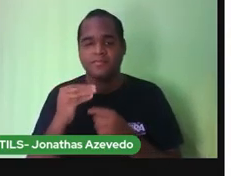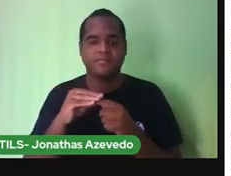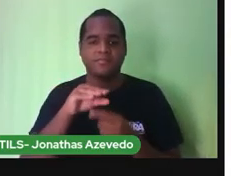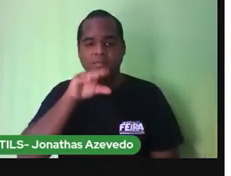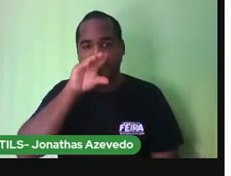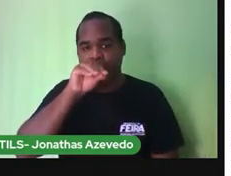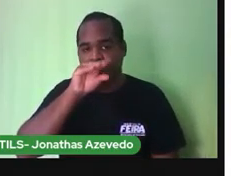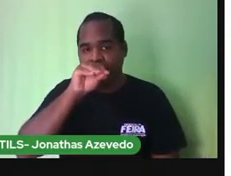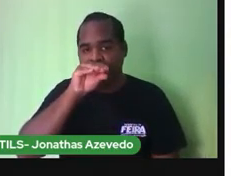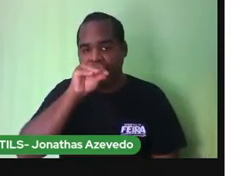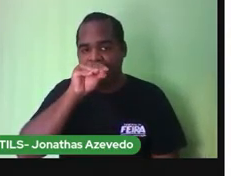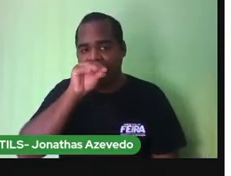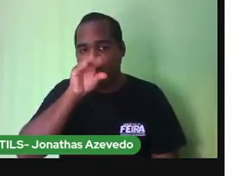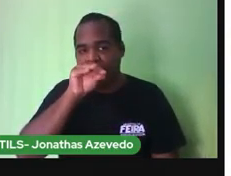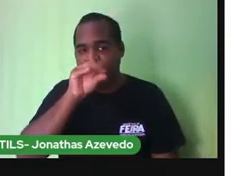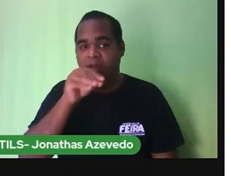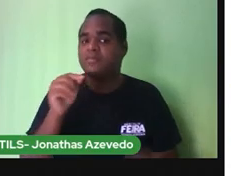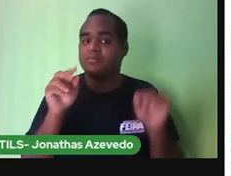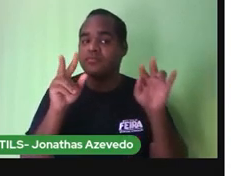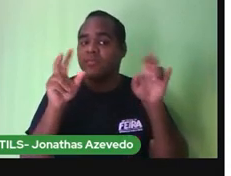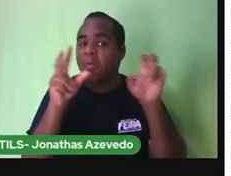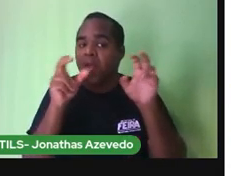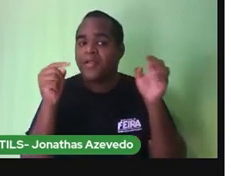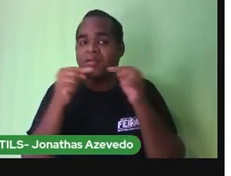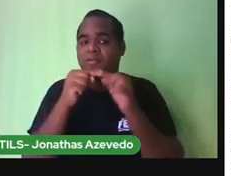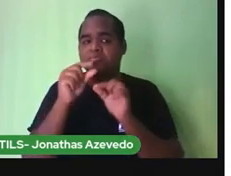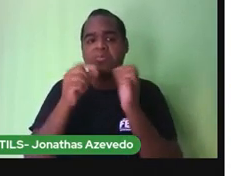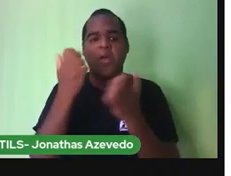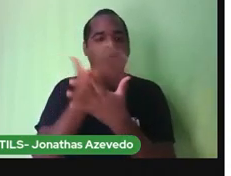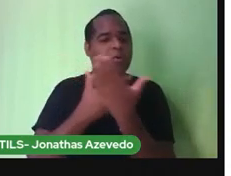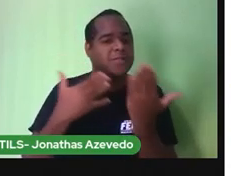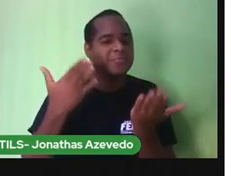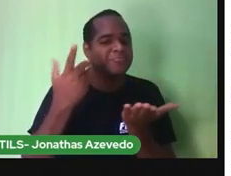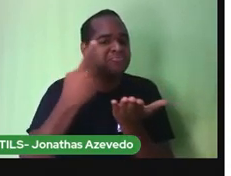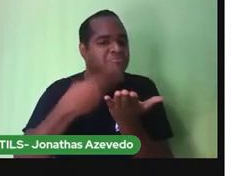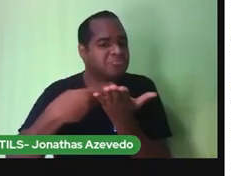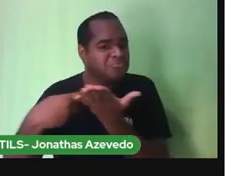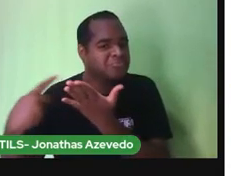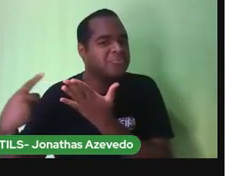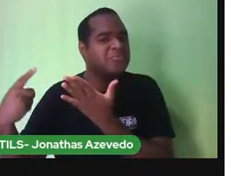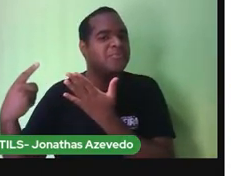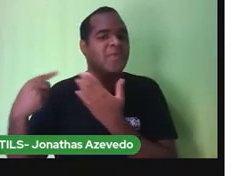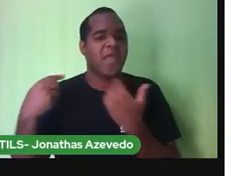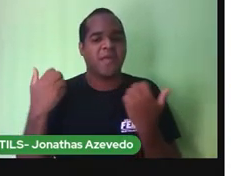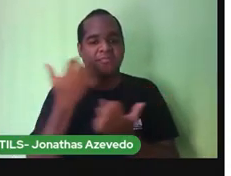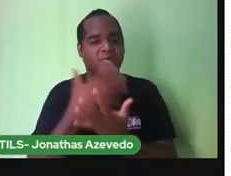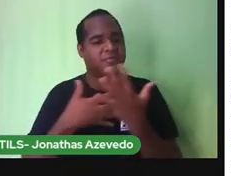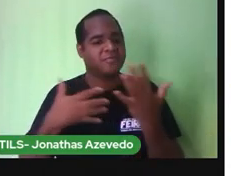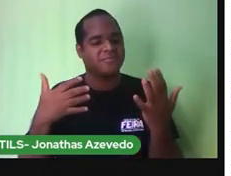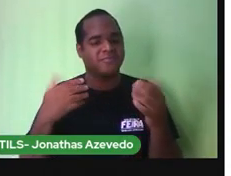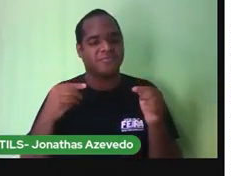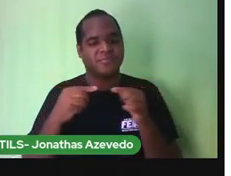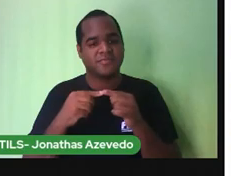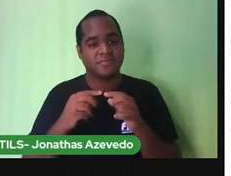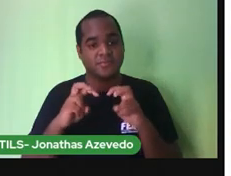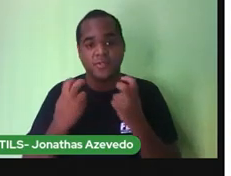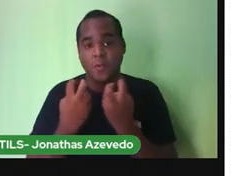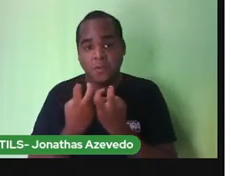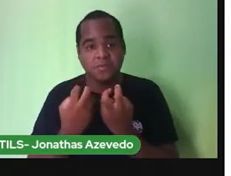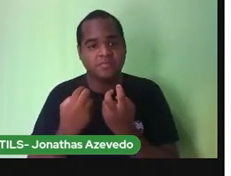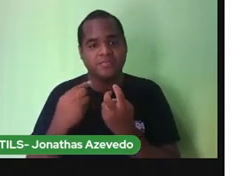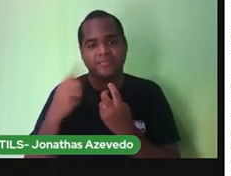conhecem essa música que é põe Mack a cantiga e essa música faz parte da infância de